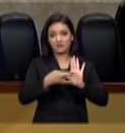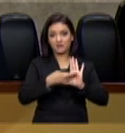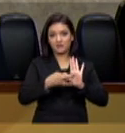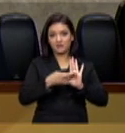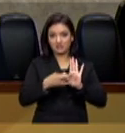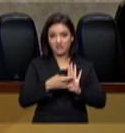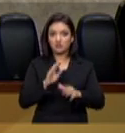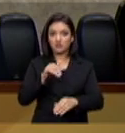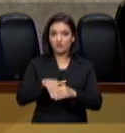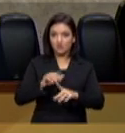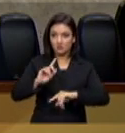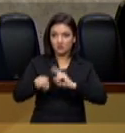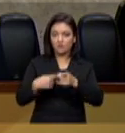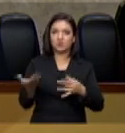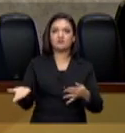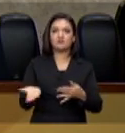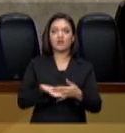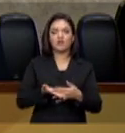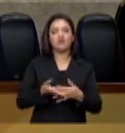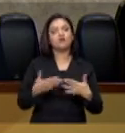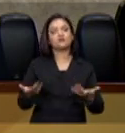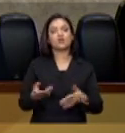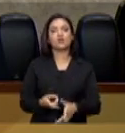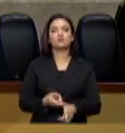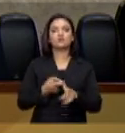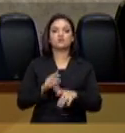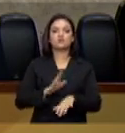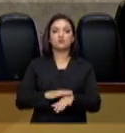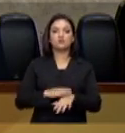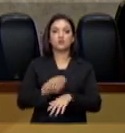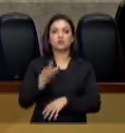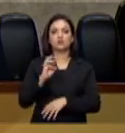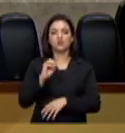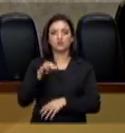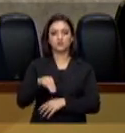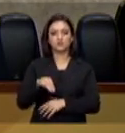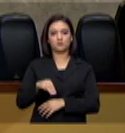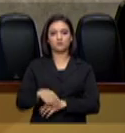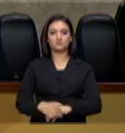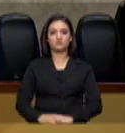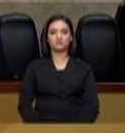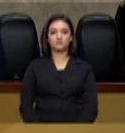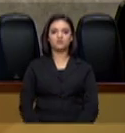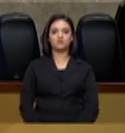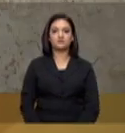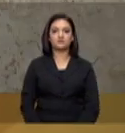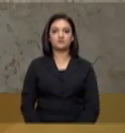intervalo. Suspendo assim a sessão pelo tempo regimental de 30 minutos.